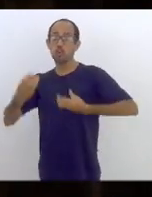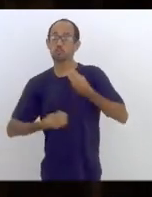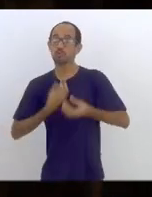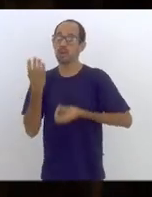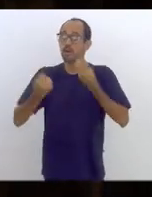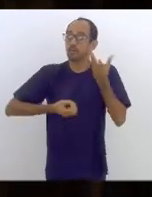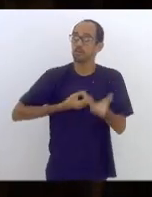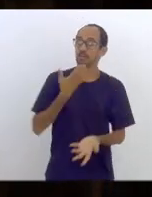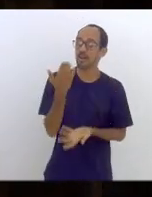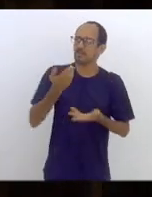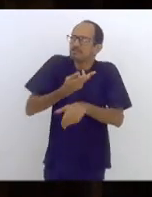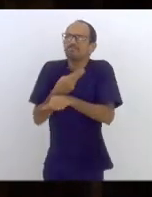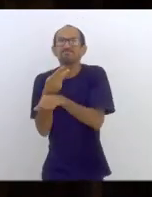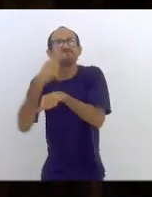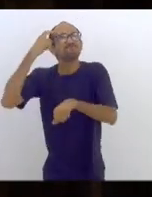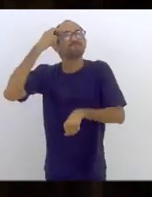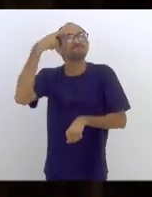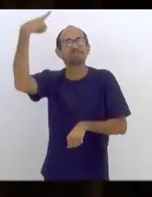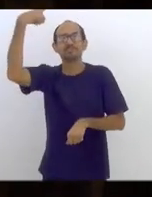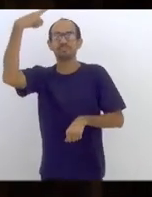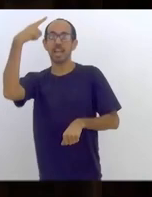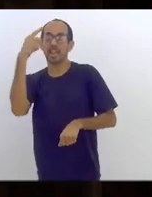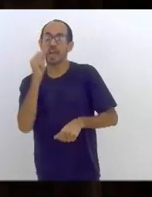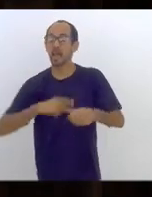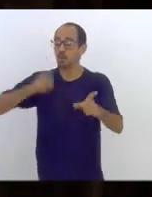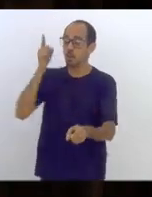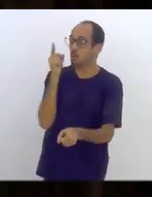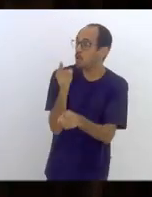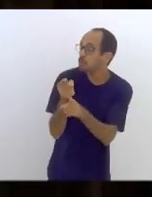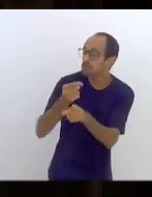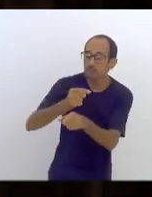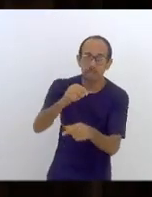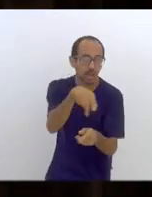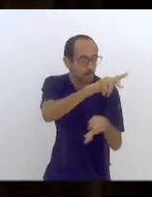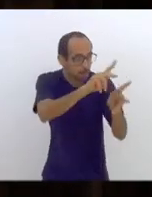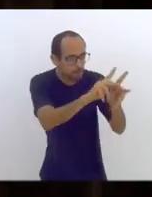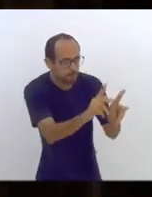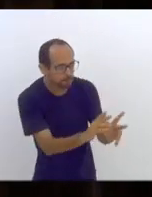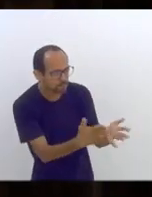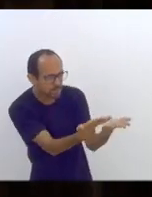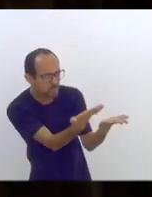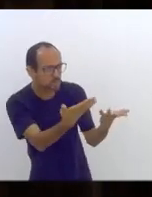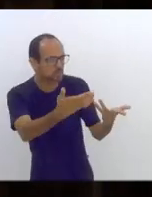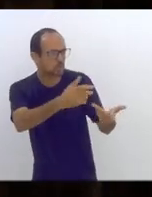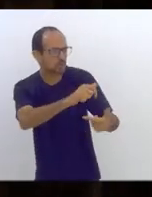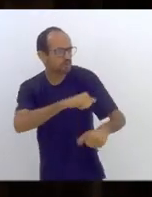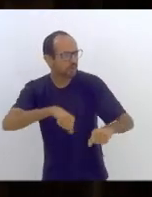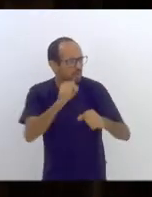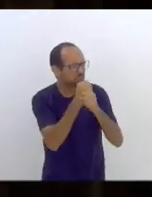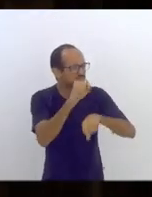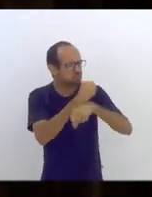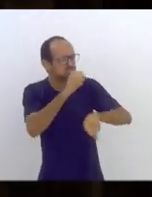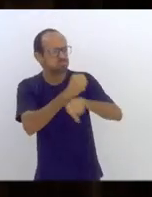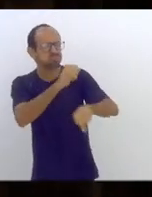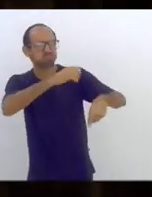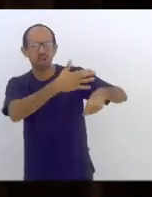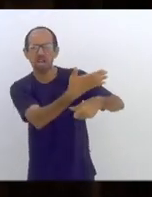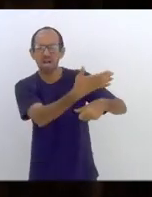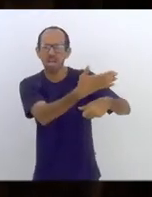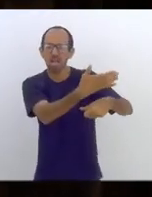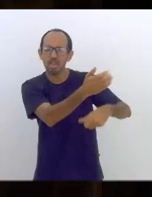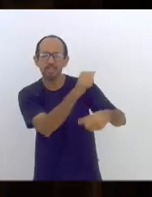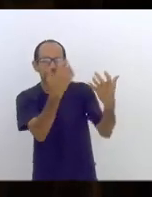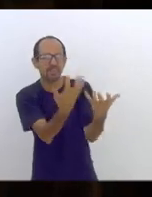em busca da inspiração. Encontrei personagens realistas, tipo como anarquistas, pois queriam